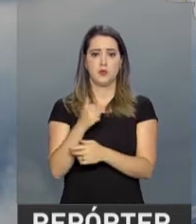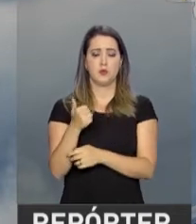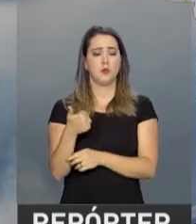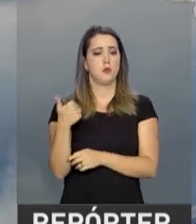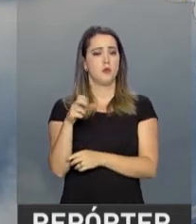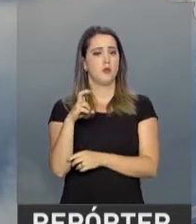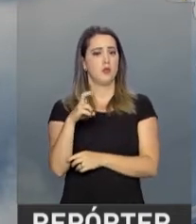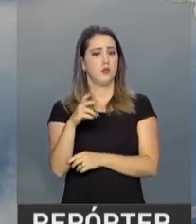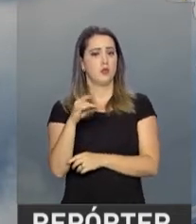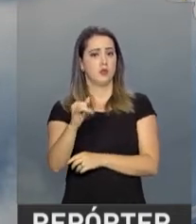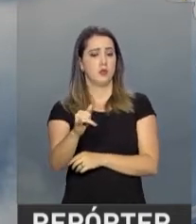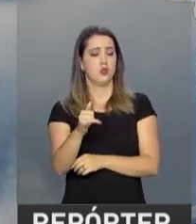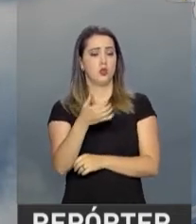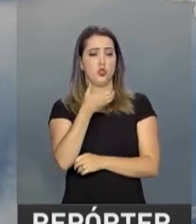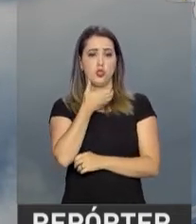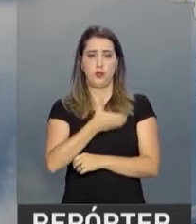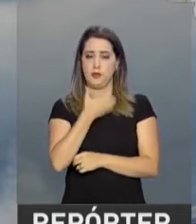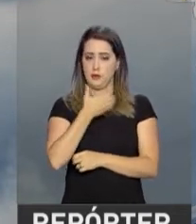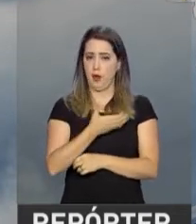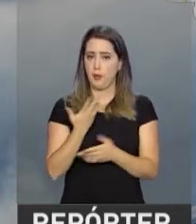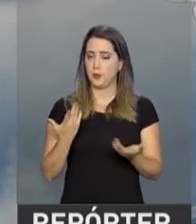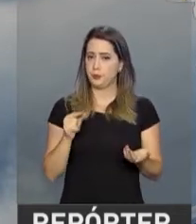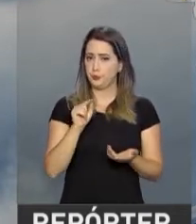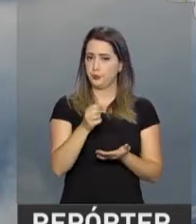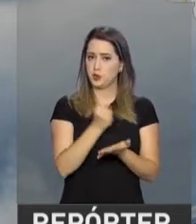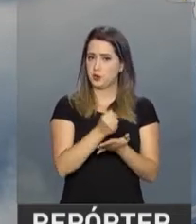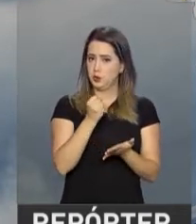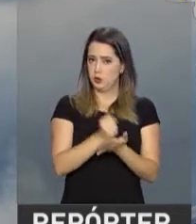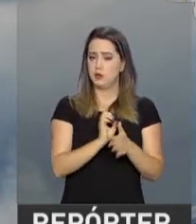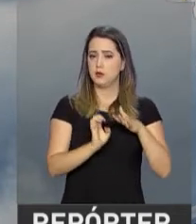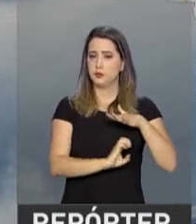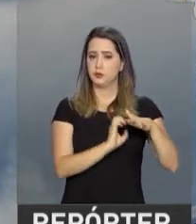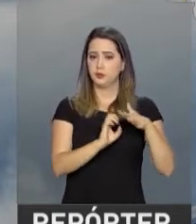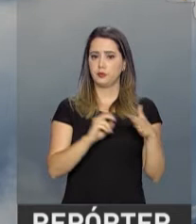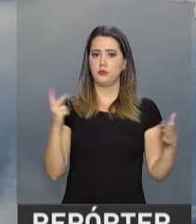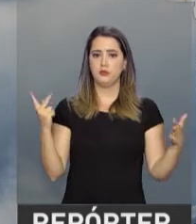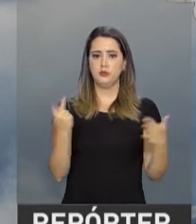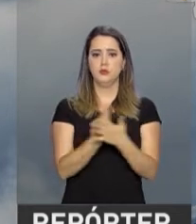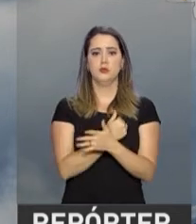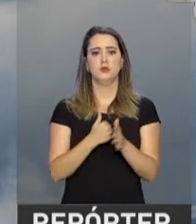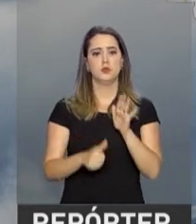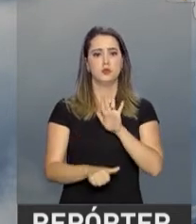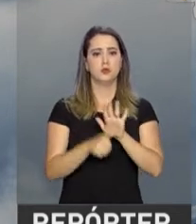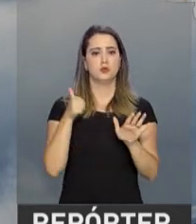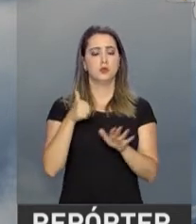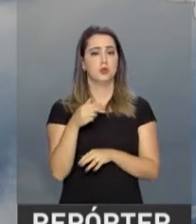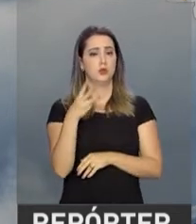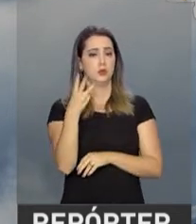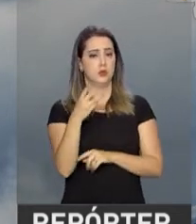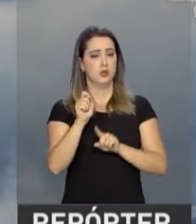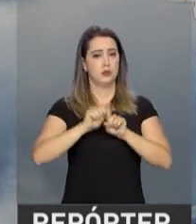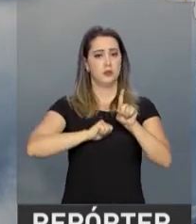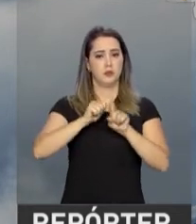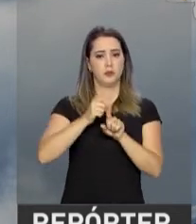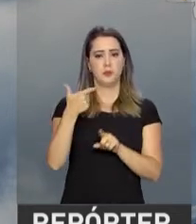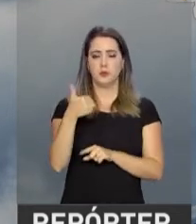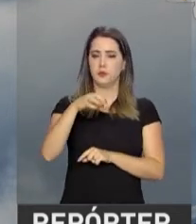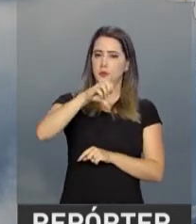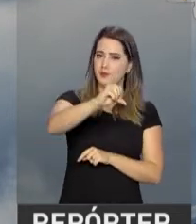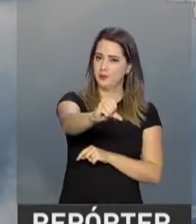quinzena de dezembro a contratação das concessionárias acontece no primeiro trimestre de